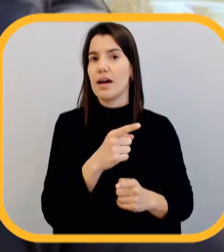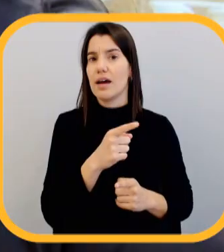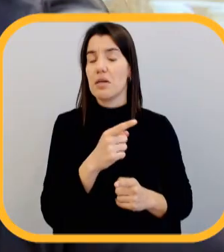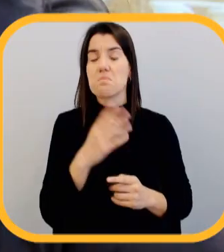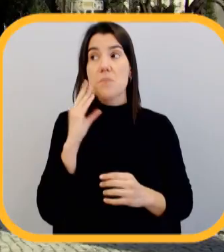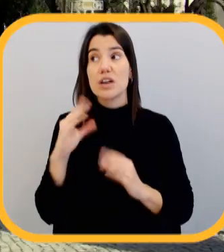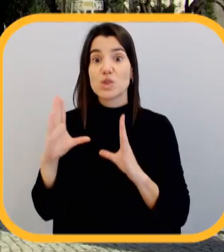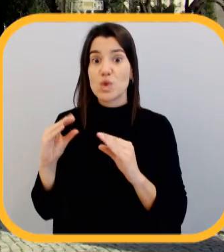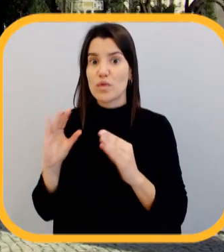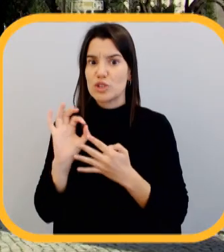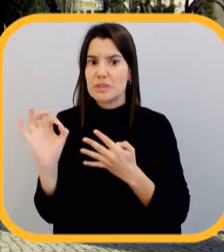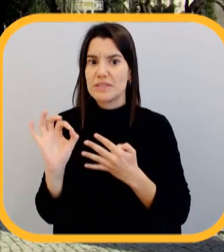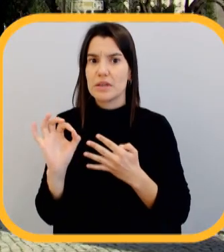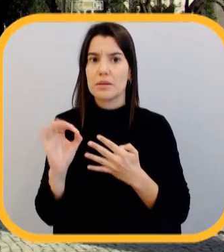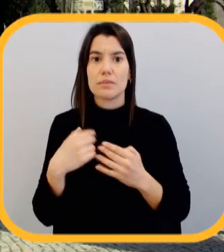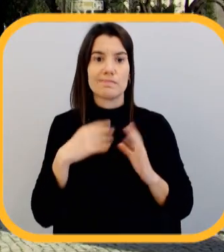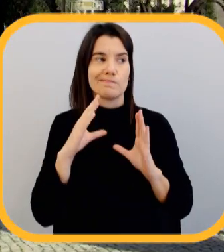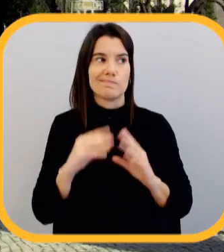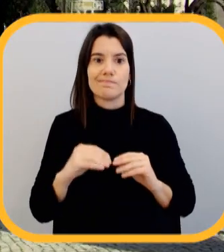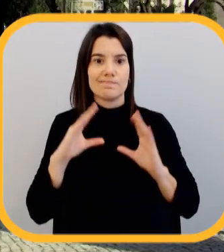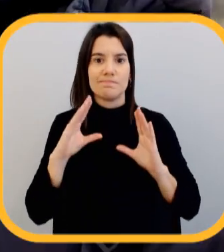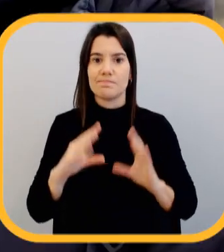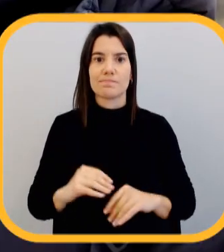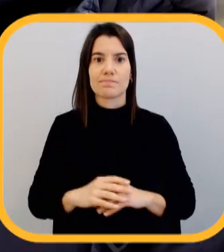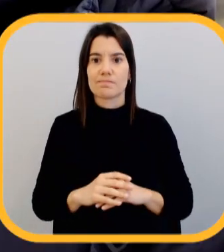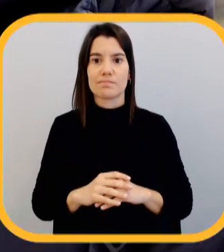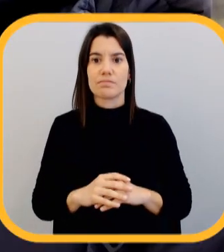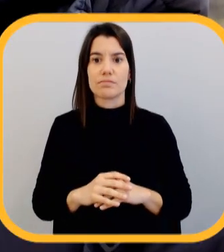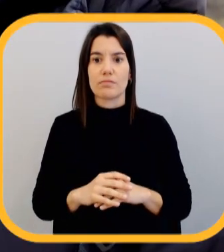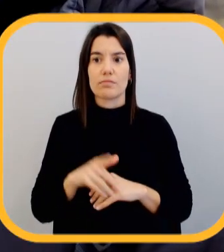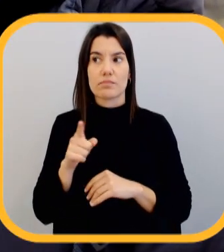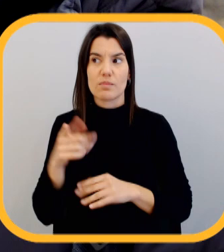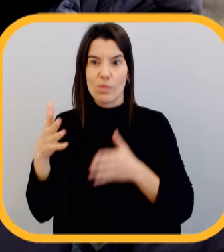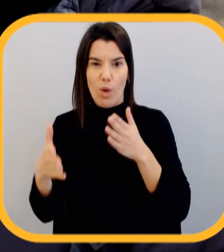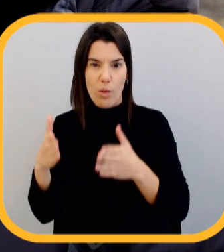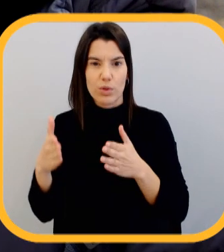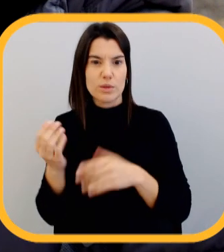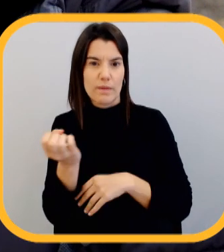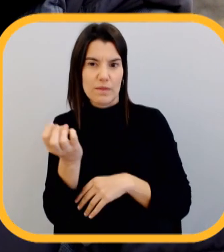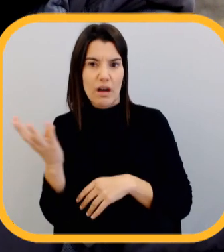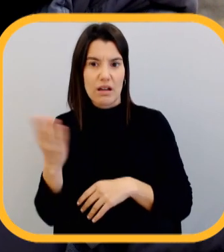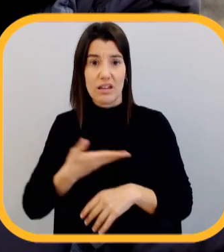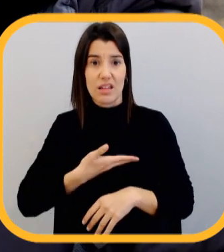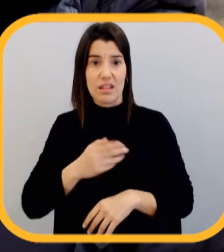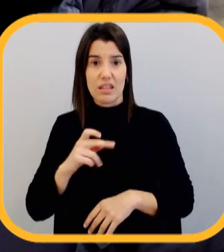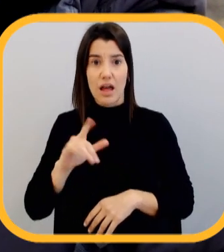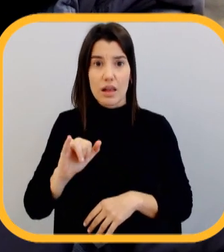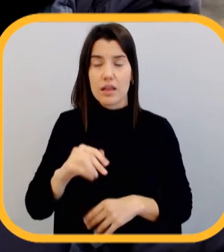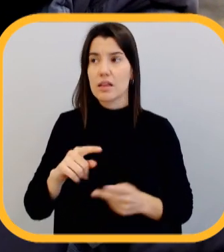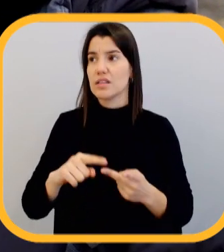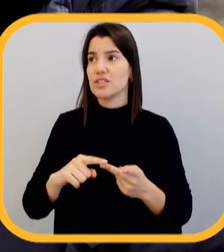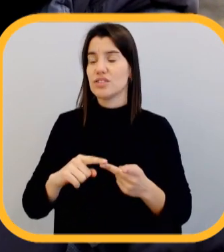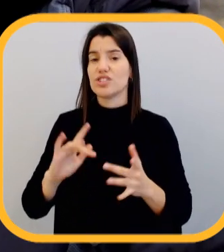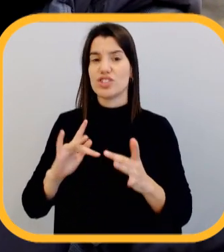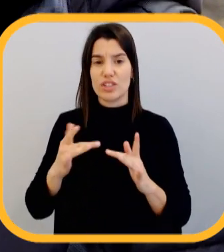tenho a certeza. Não sei, isso não sei. Há vários robôs já, tinha o DALL-E,